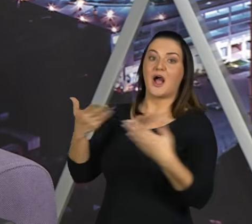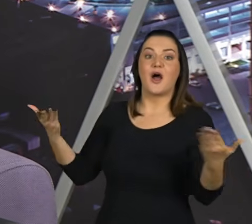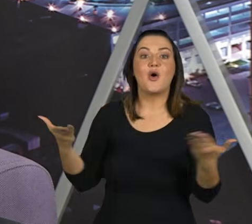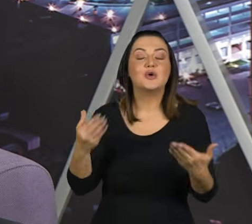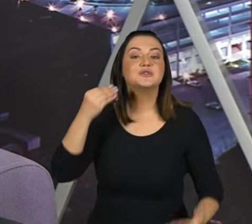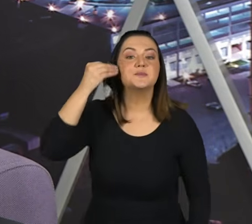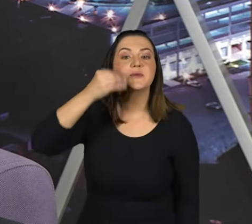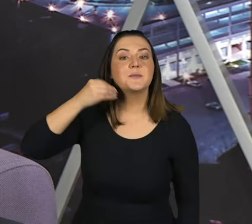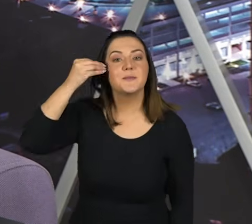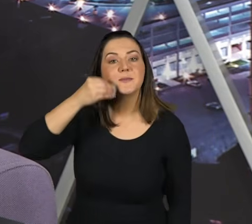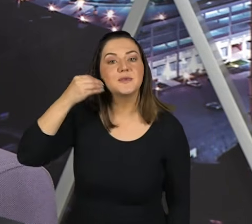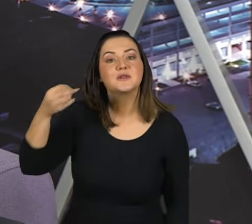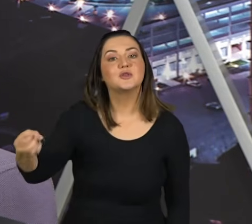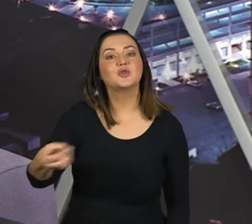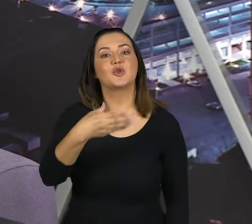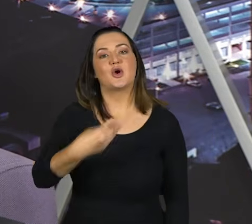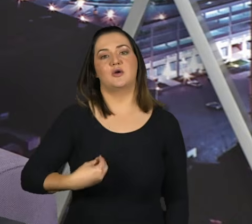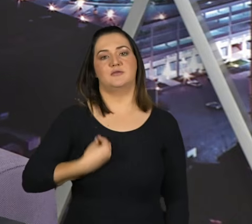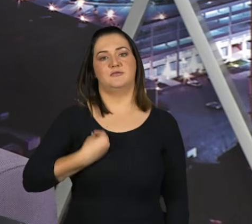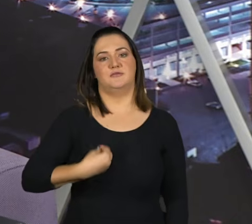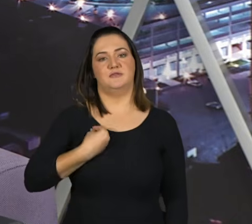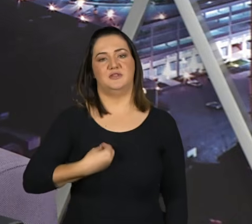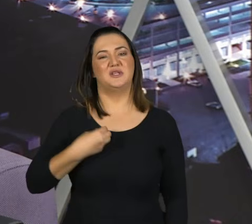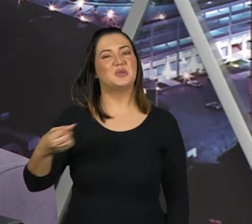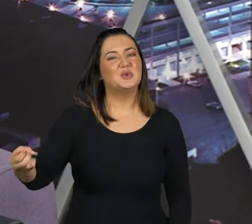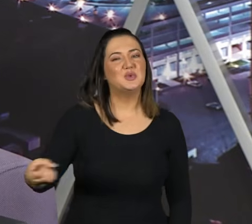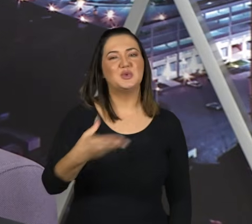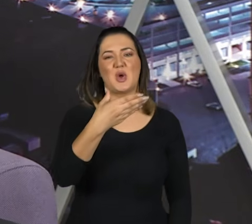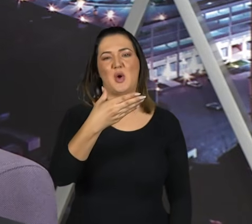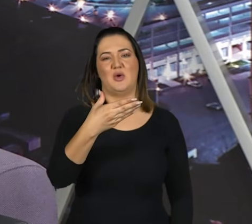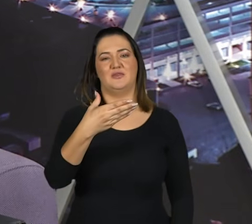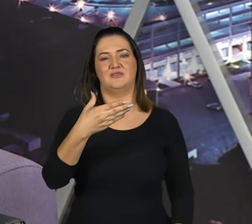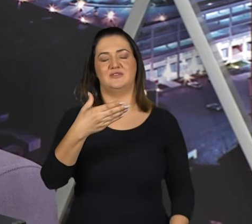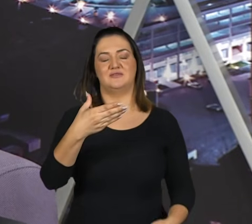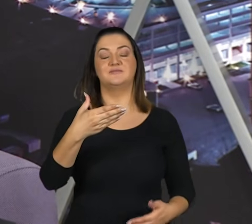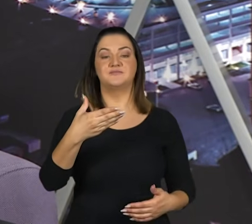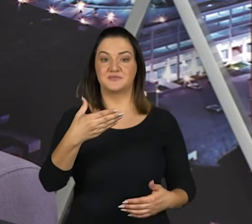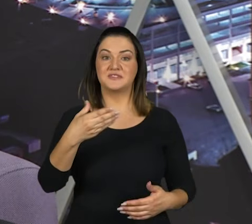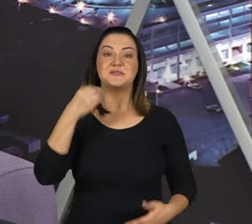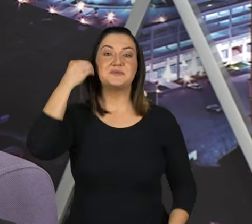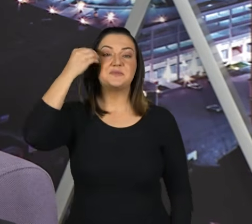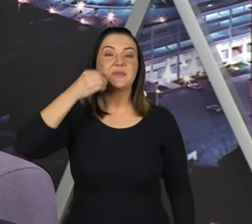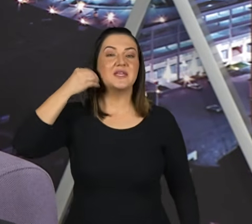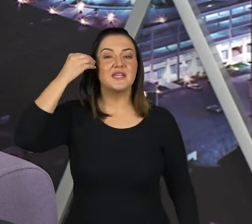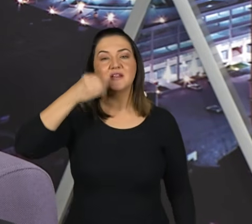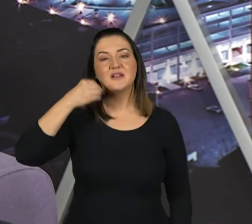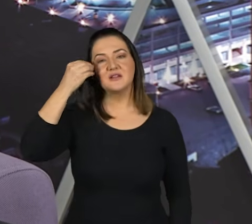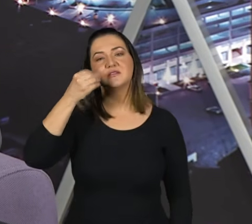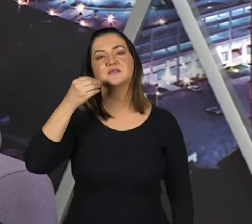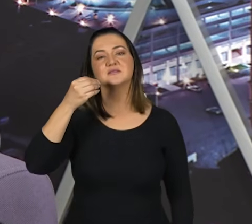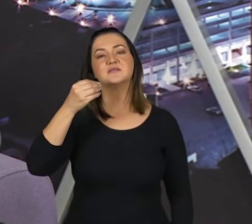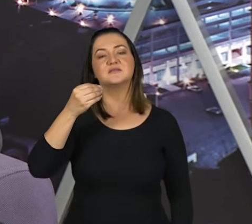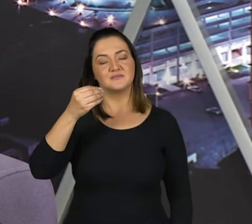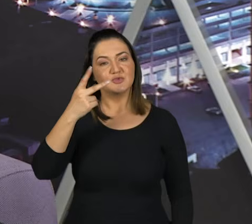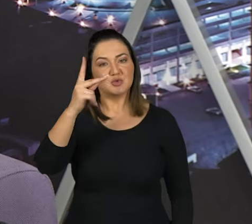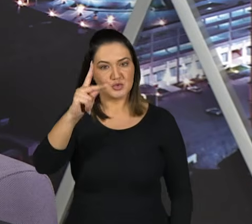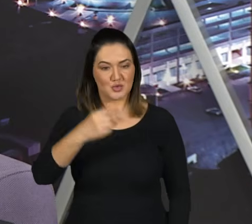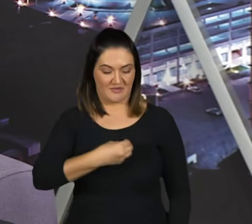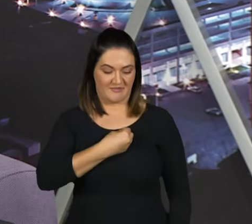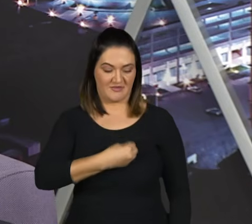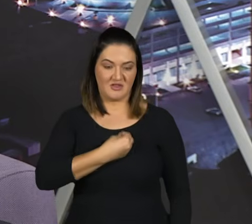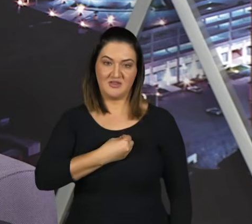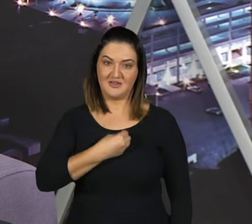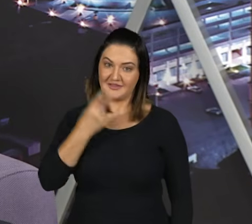Experimente a partir de hoje uma nova vida, uma nova fase, uma nova experiência. E entrega a sua vida nas mãos